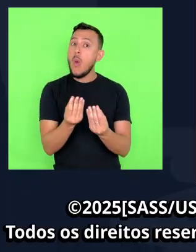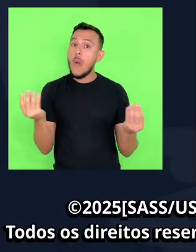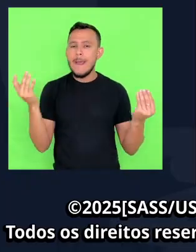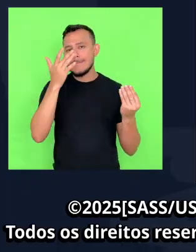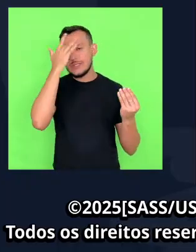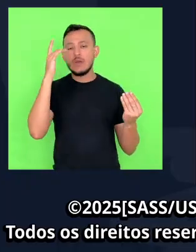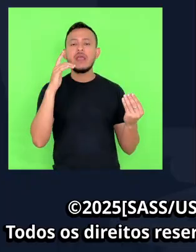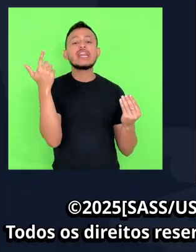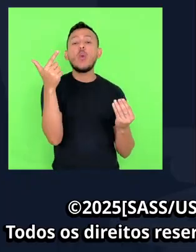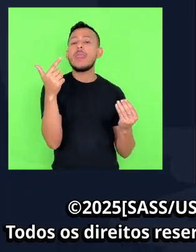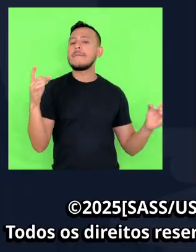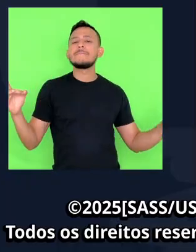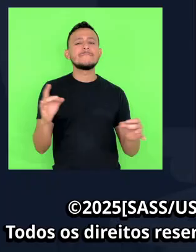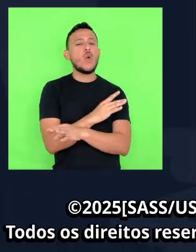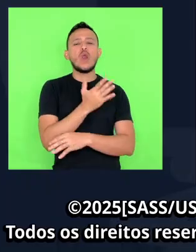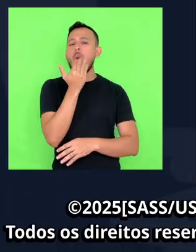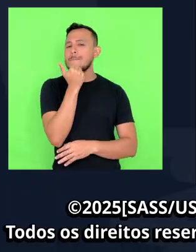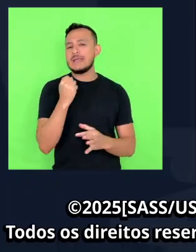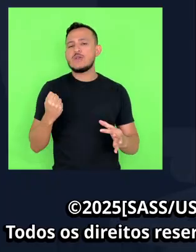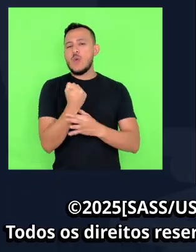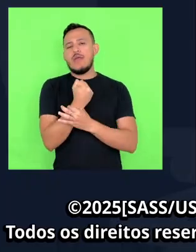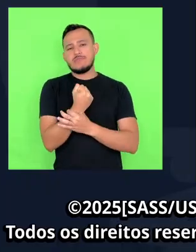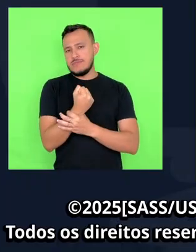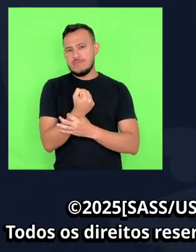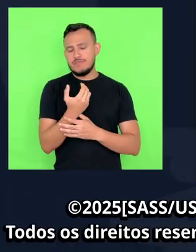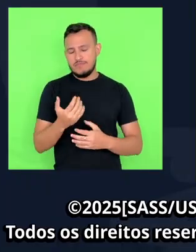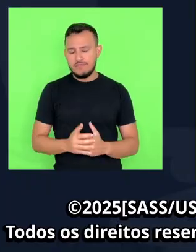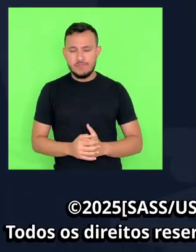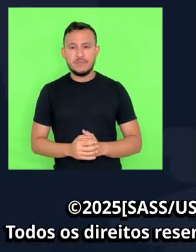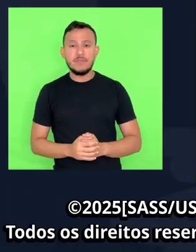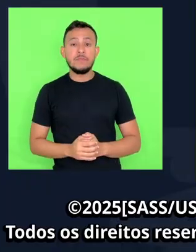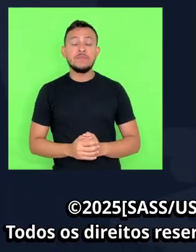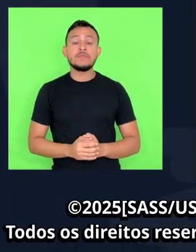grande em insegurança alimentar grave.